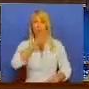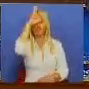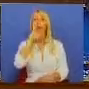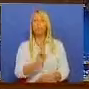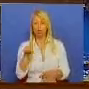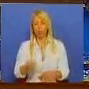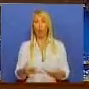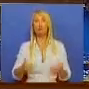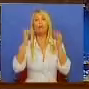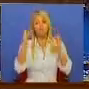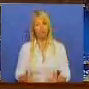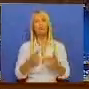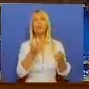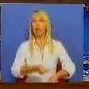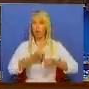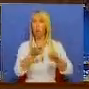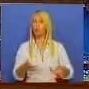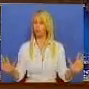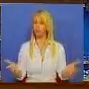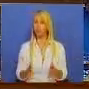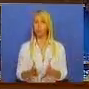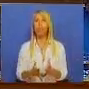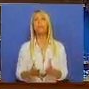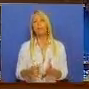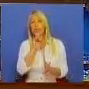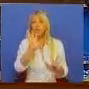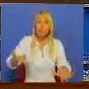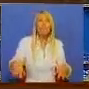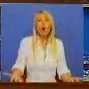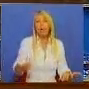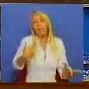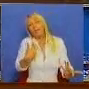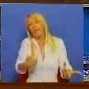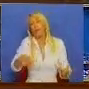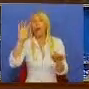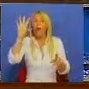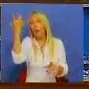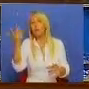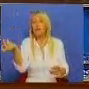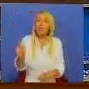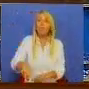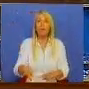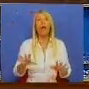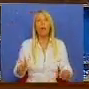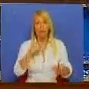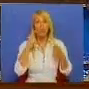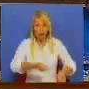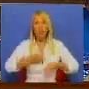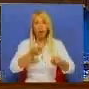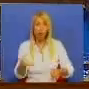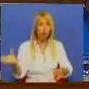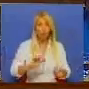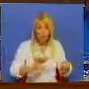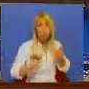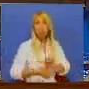menos agricultores, mas isso talvez fosse um traço do destino. O que não era um traço do destino era termos agricultores mais empobrecidos.